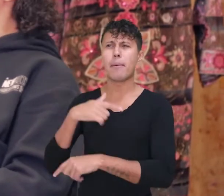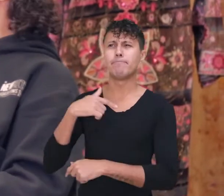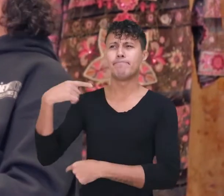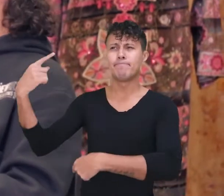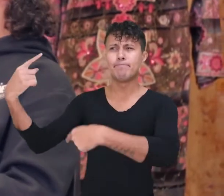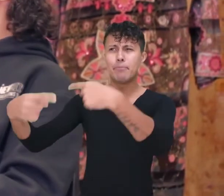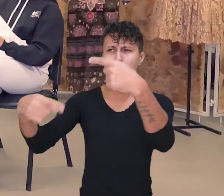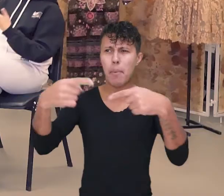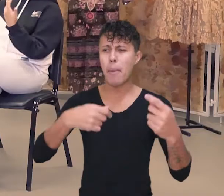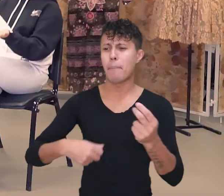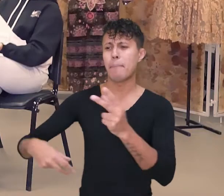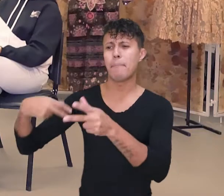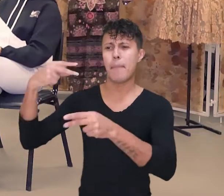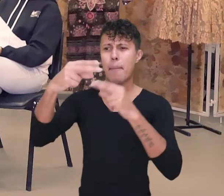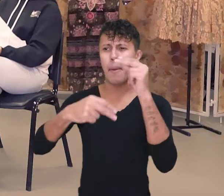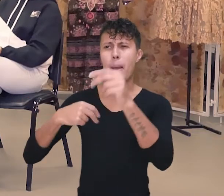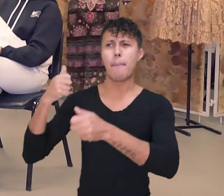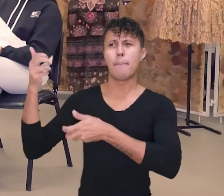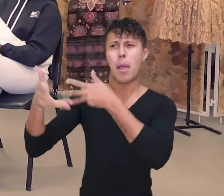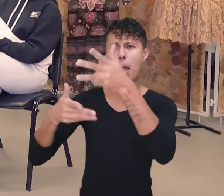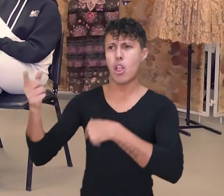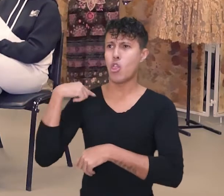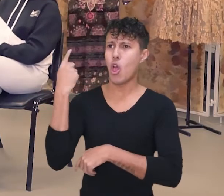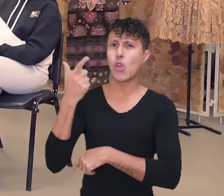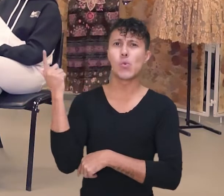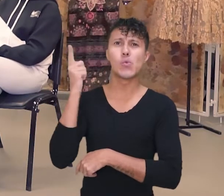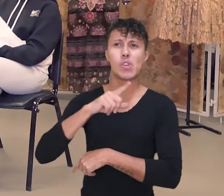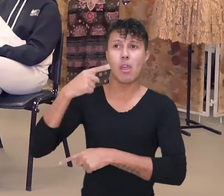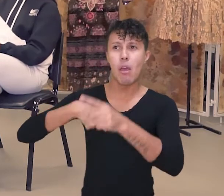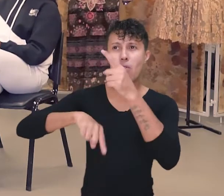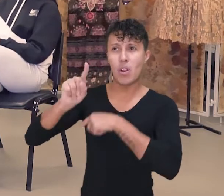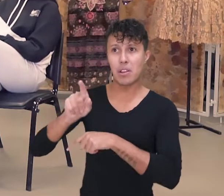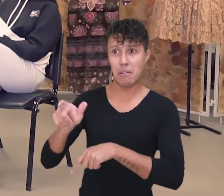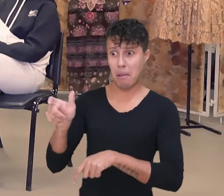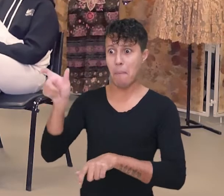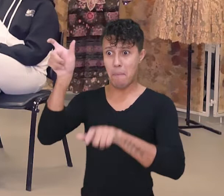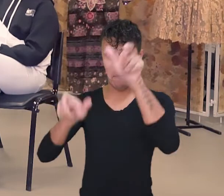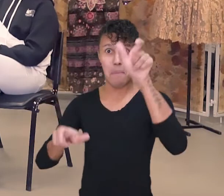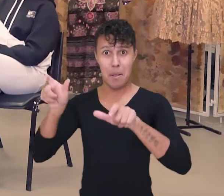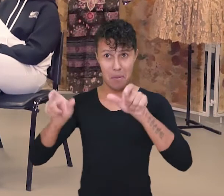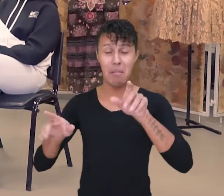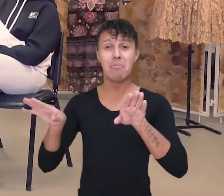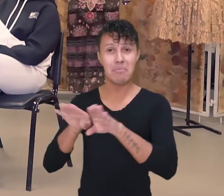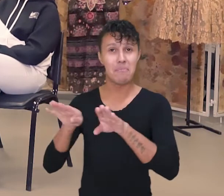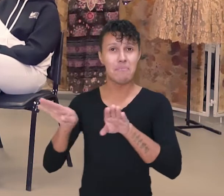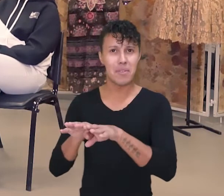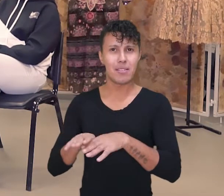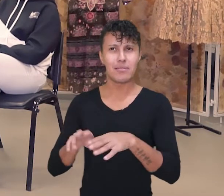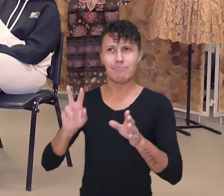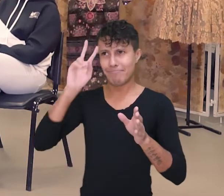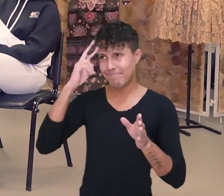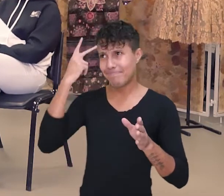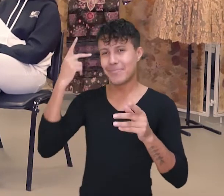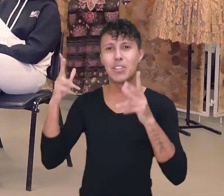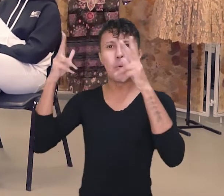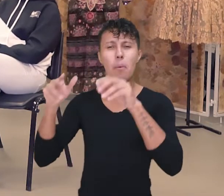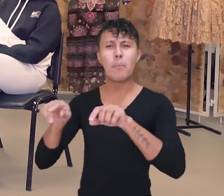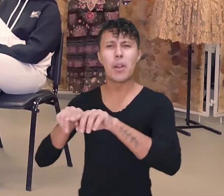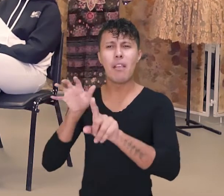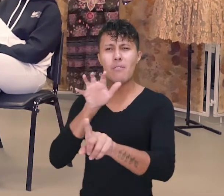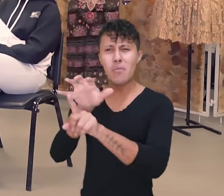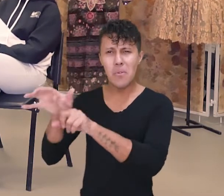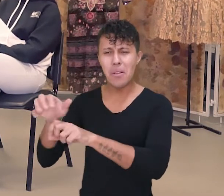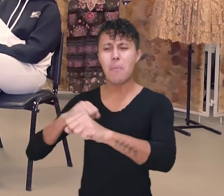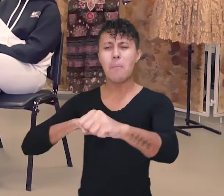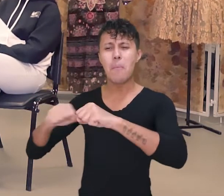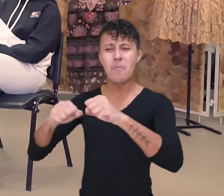discutido, a ser trabalhado e a gente começar a evoluir como pessoas. E aí que eu acho que entra o movimento modernista, sabe? Que aí que eu acho que a